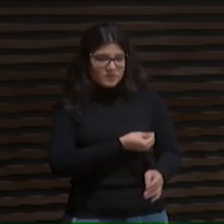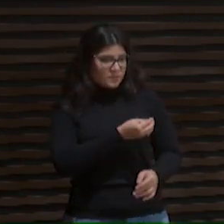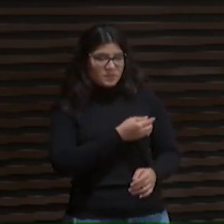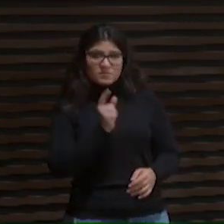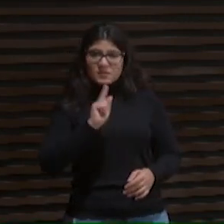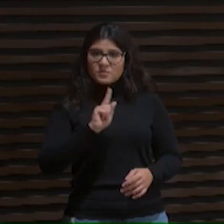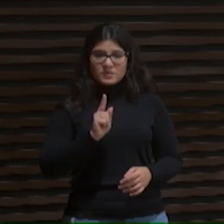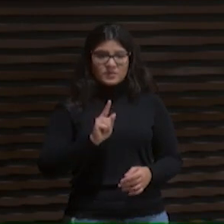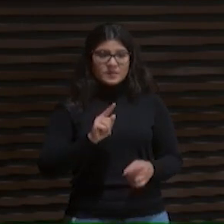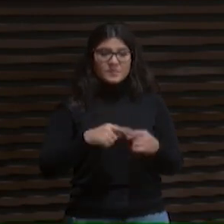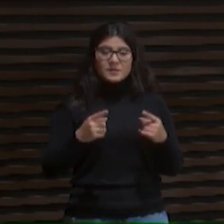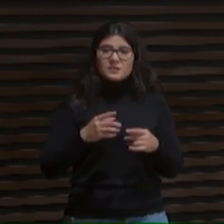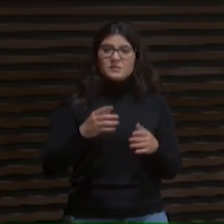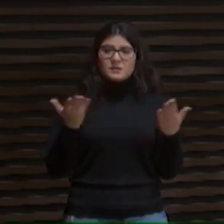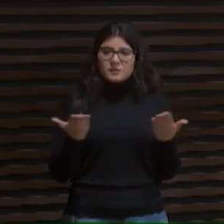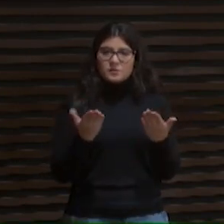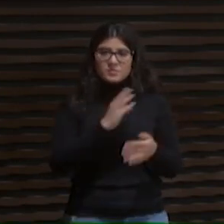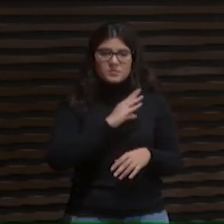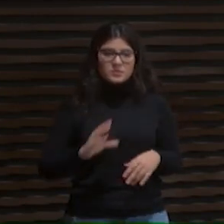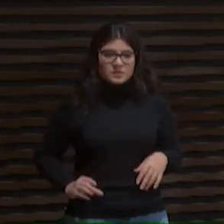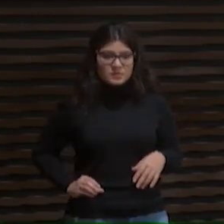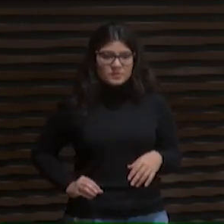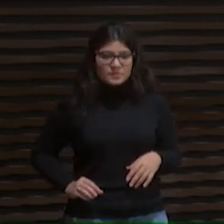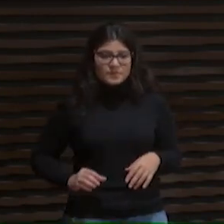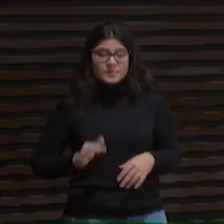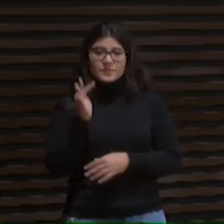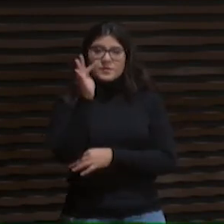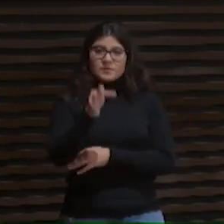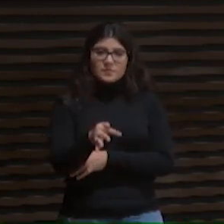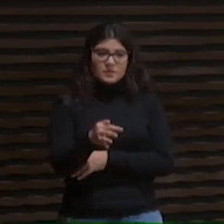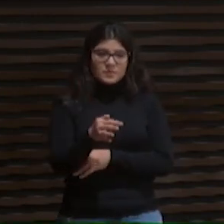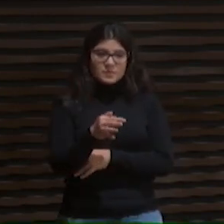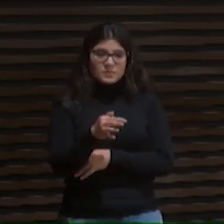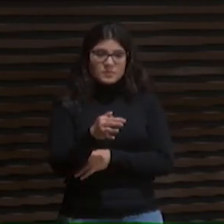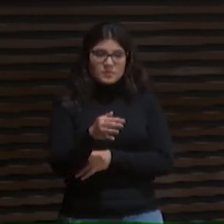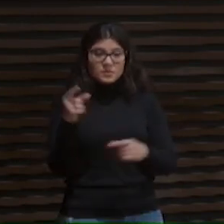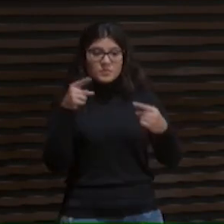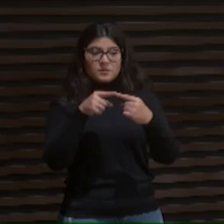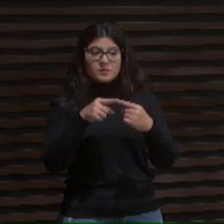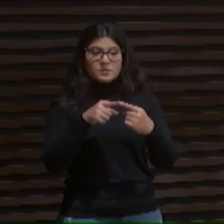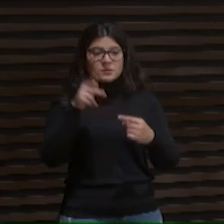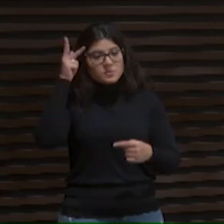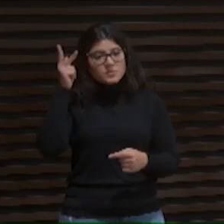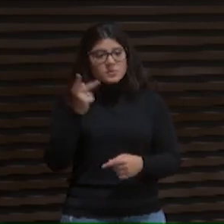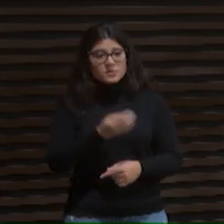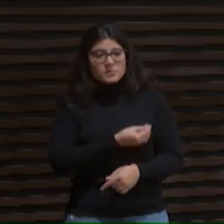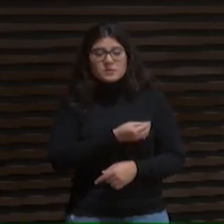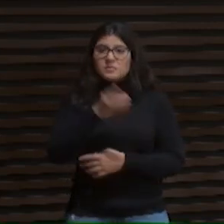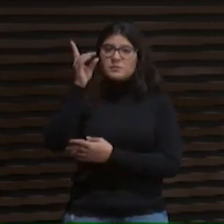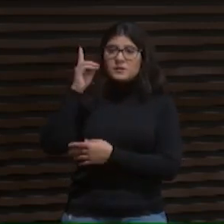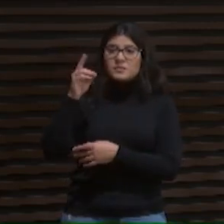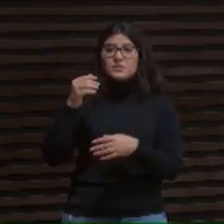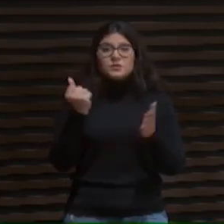de Cristo. Ei-lo, a fim de viver para Deus, estou